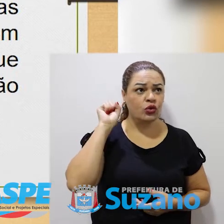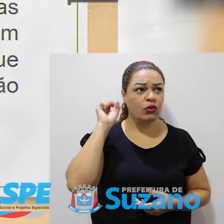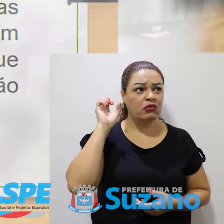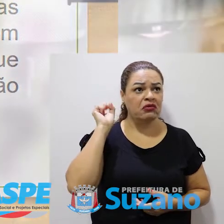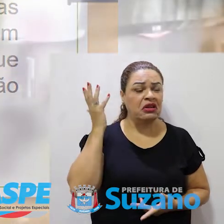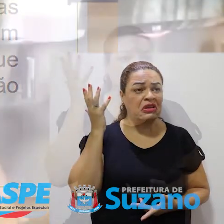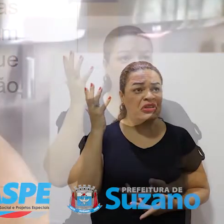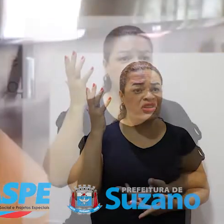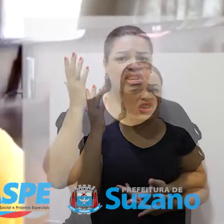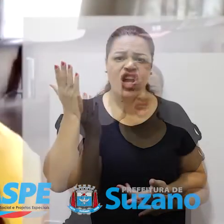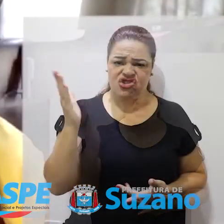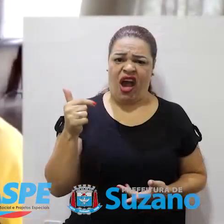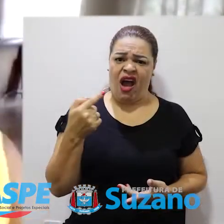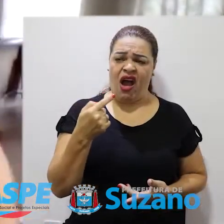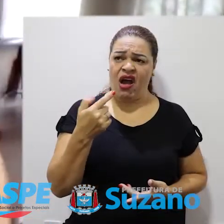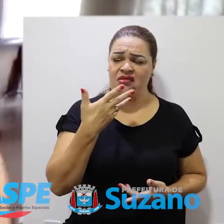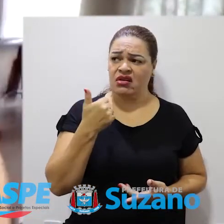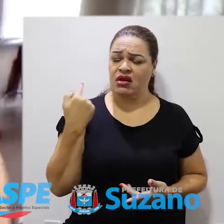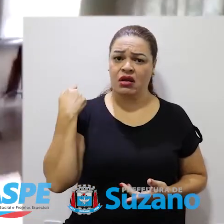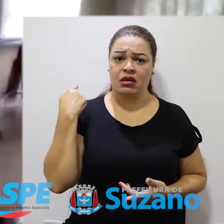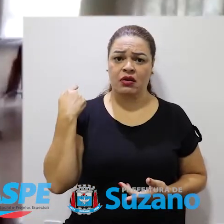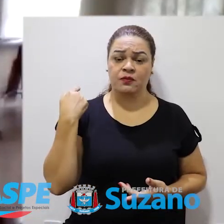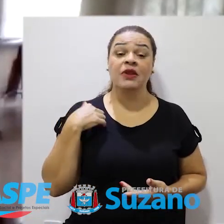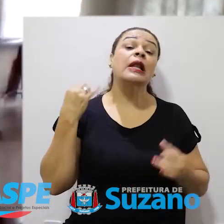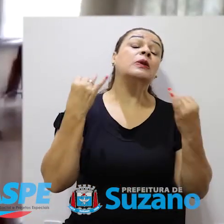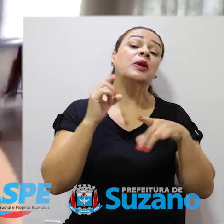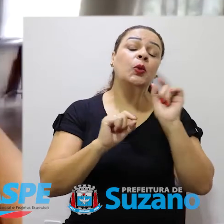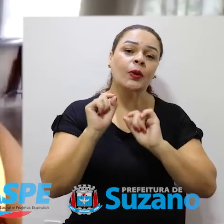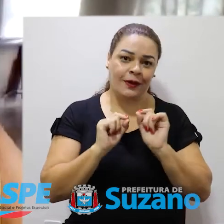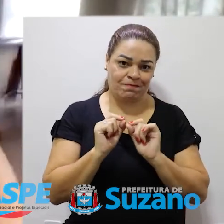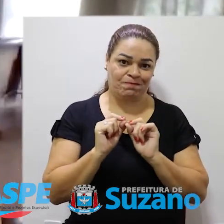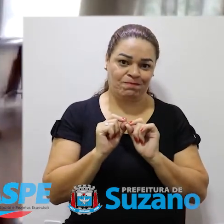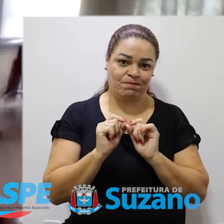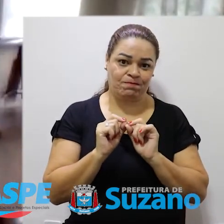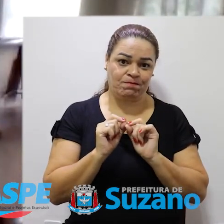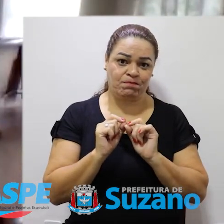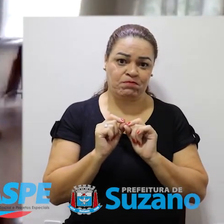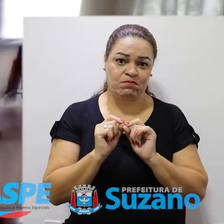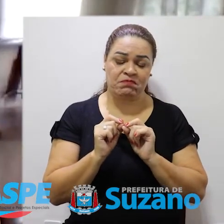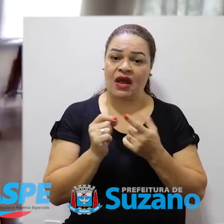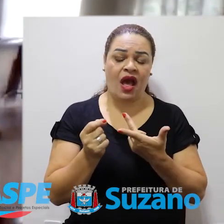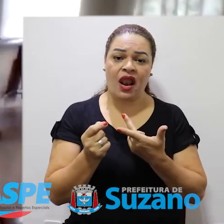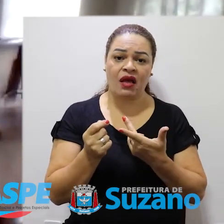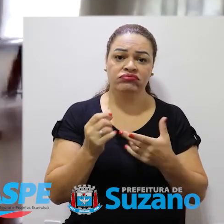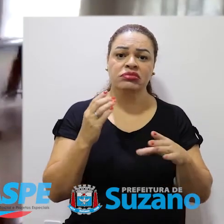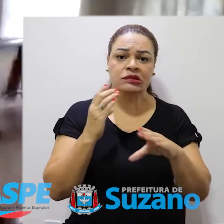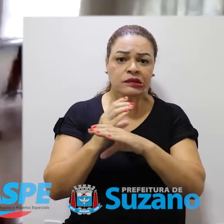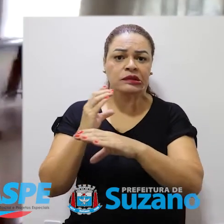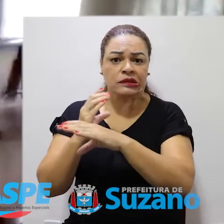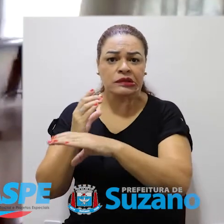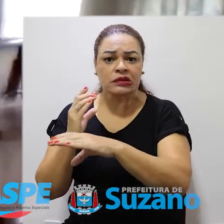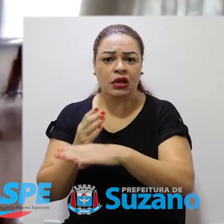qualquer referência possível. Então, o que a Emmanuelle está contando aqui para a gente? Ela não tinha uma língua para conversar com ninguém para tirar nenhuma